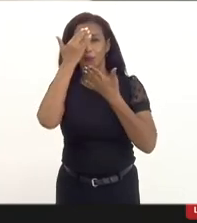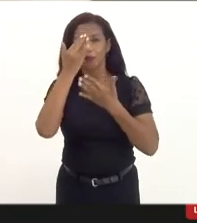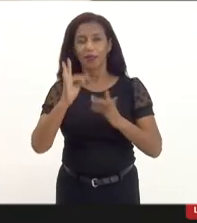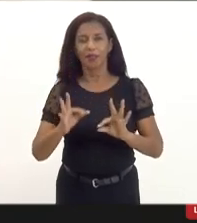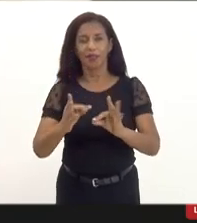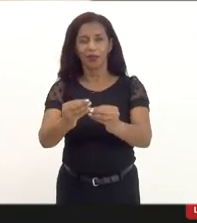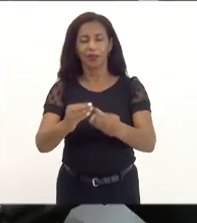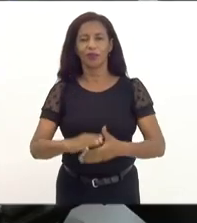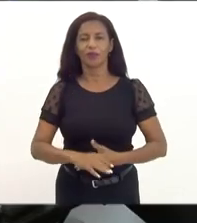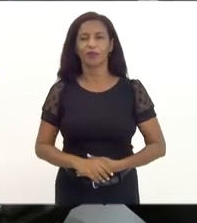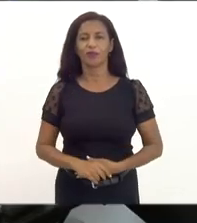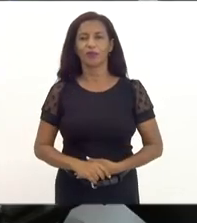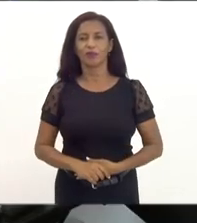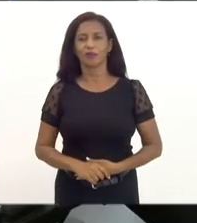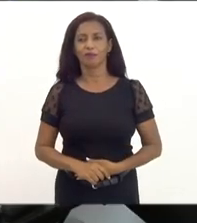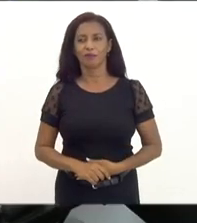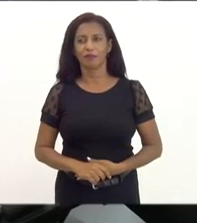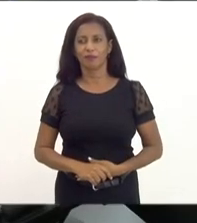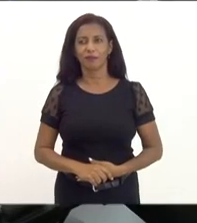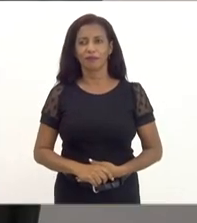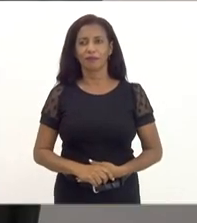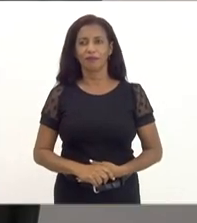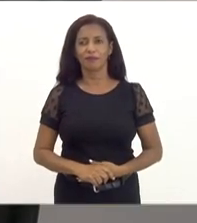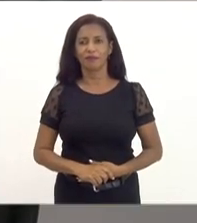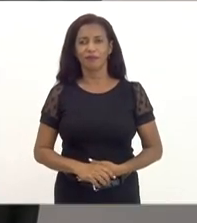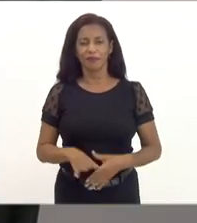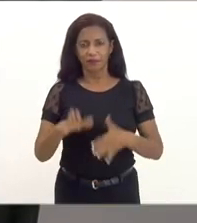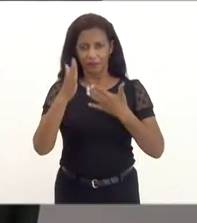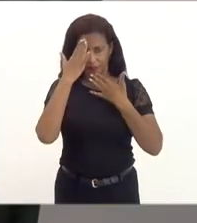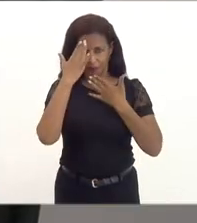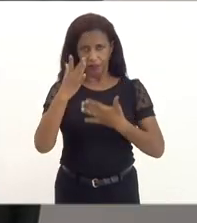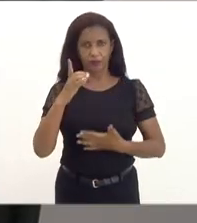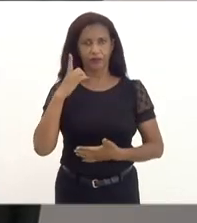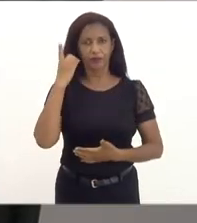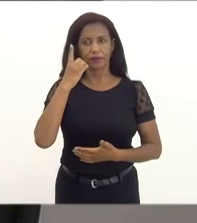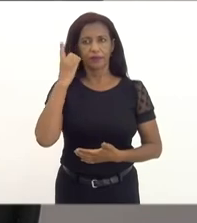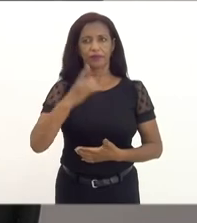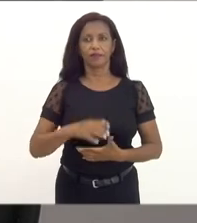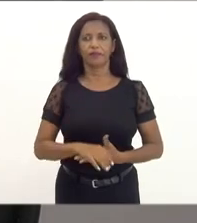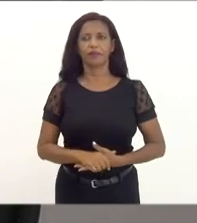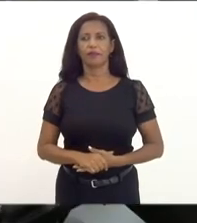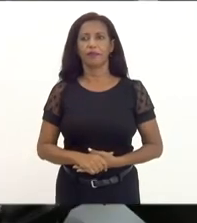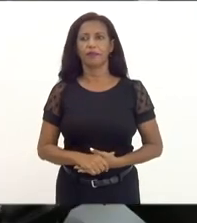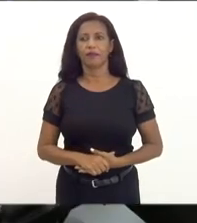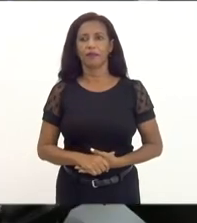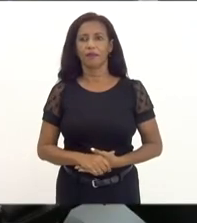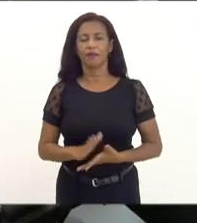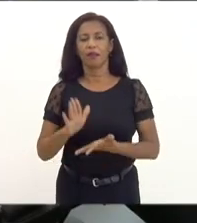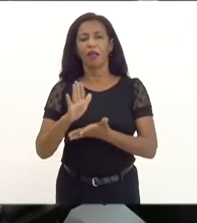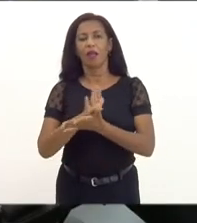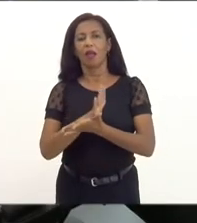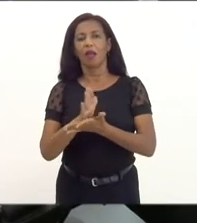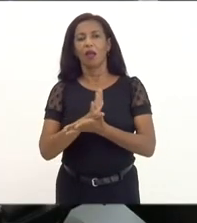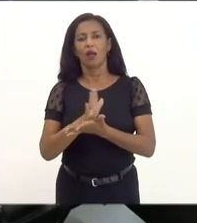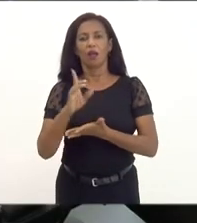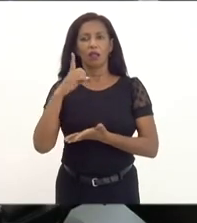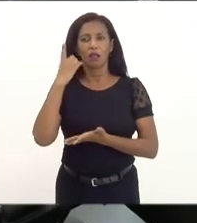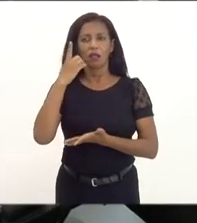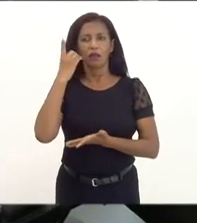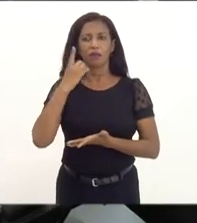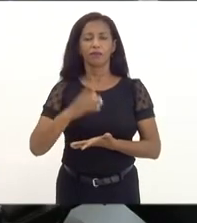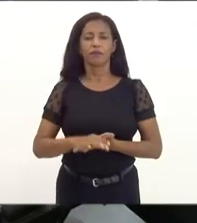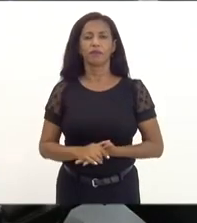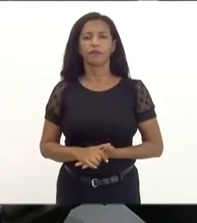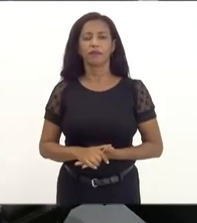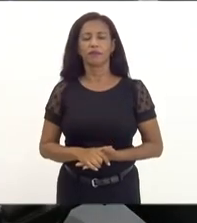obrigado a todos vocês é obrigada a deputado em algum outro Deputado gostaria de